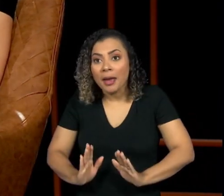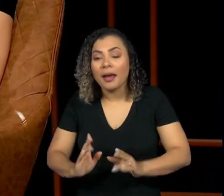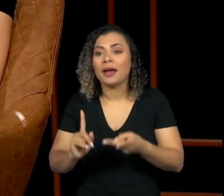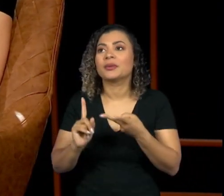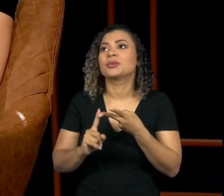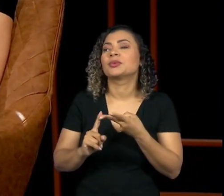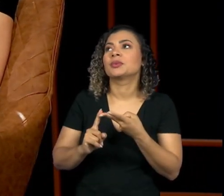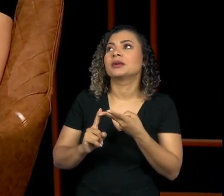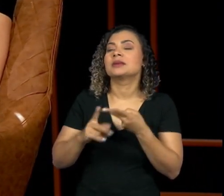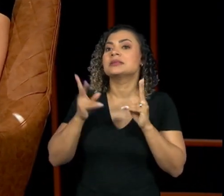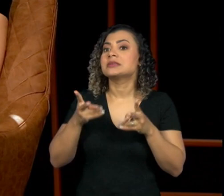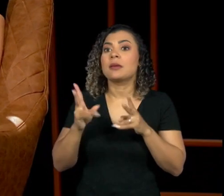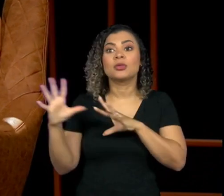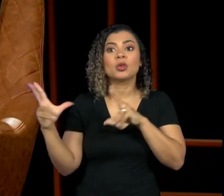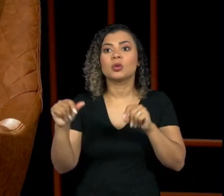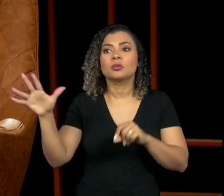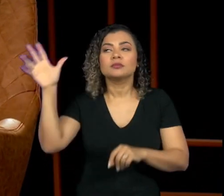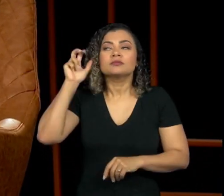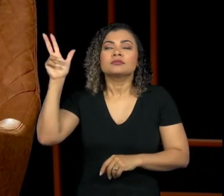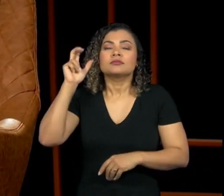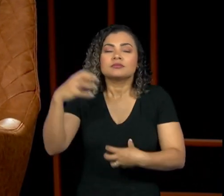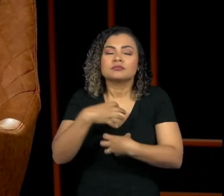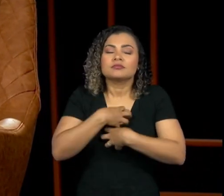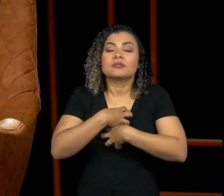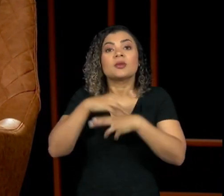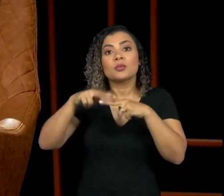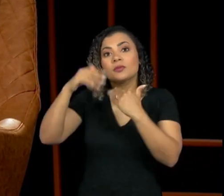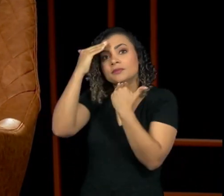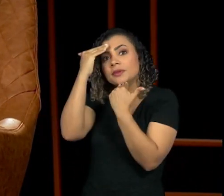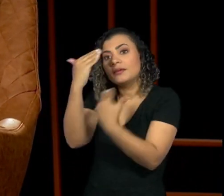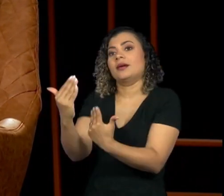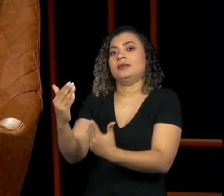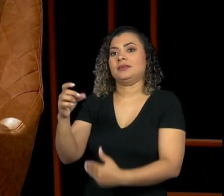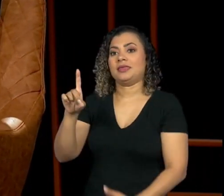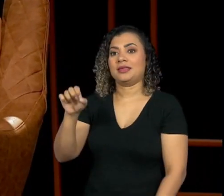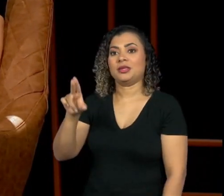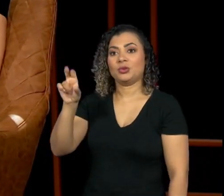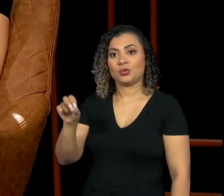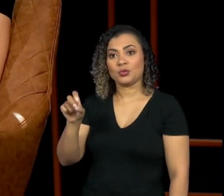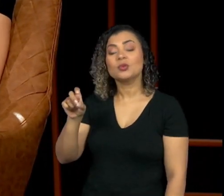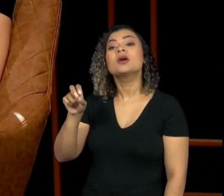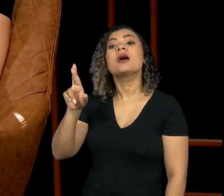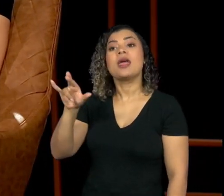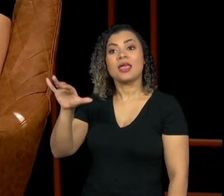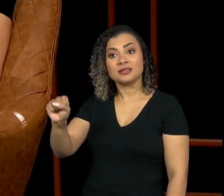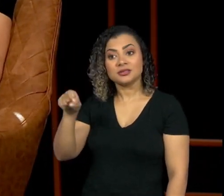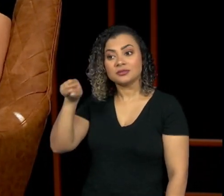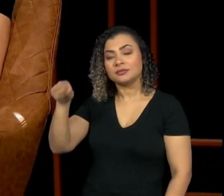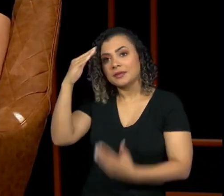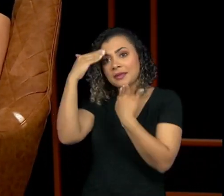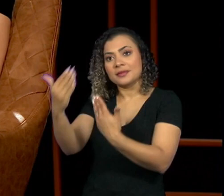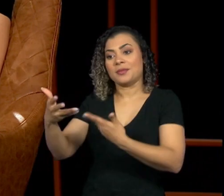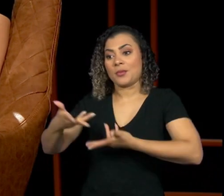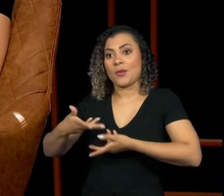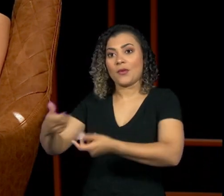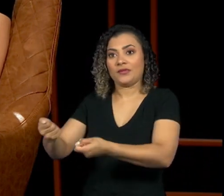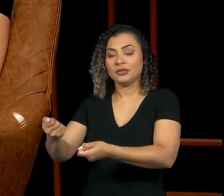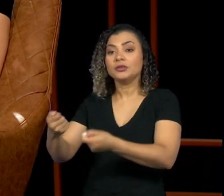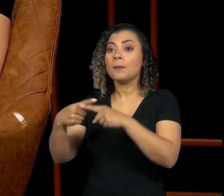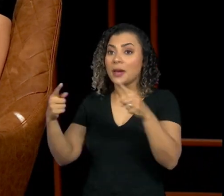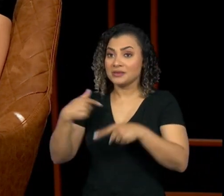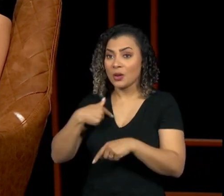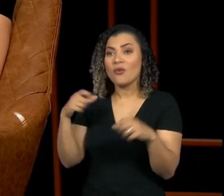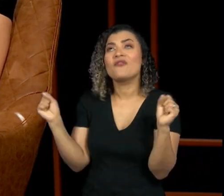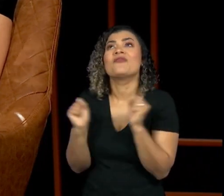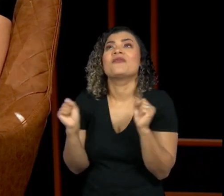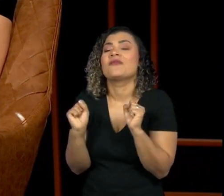aqui me cabe sempre um agradecimento ao Nando por esse convite, mas a minha postura de